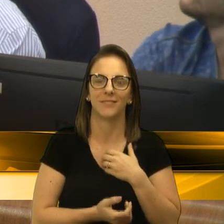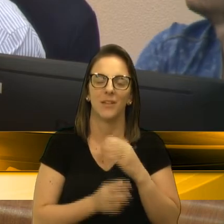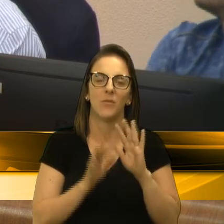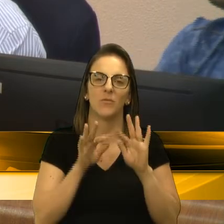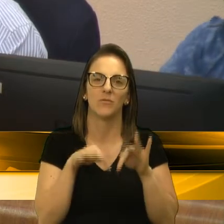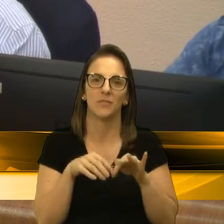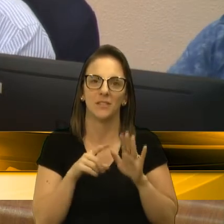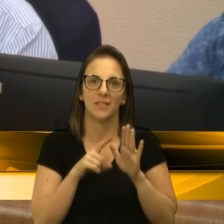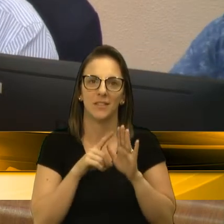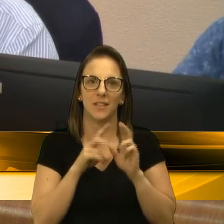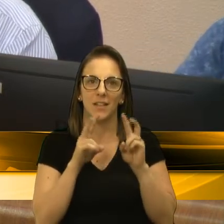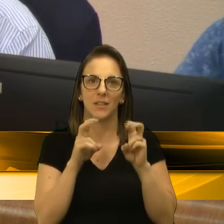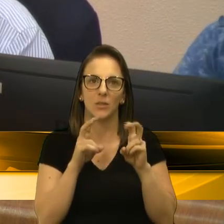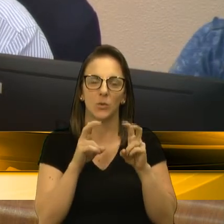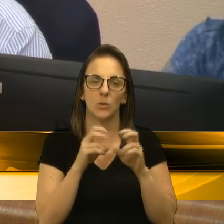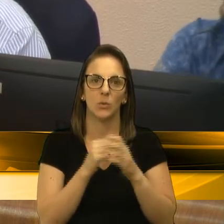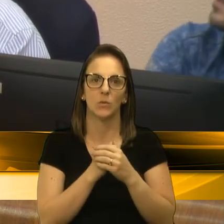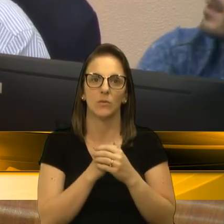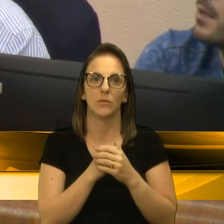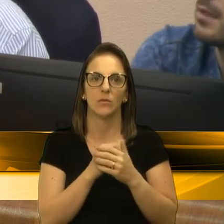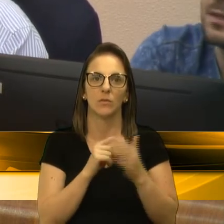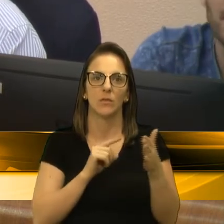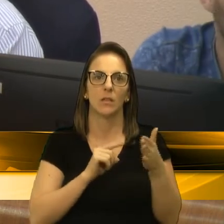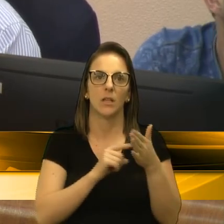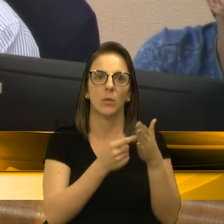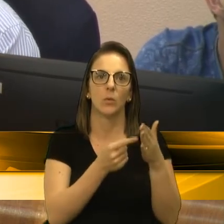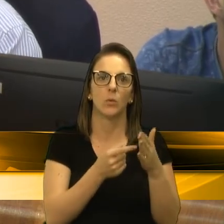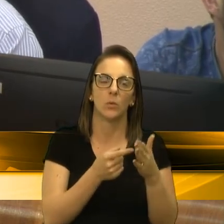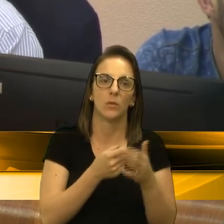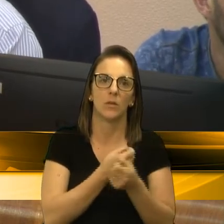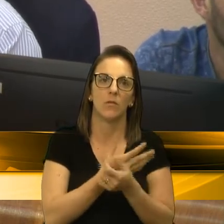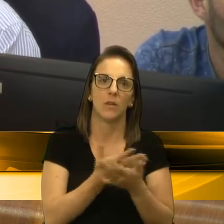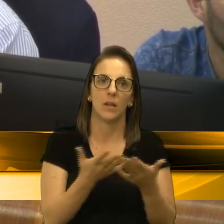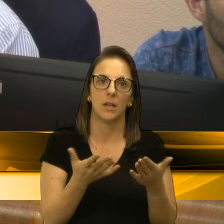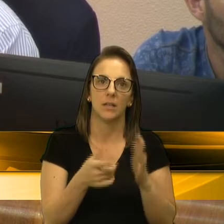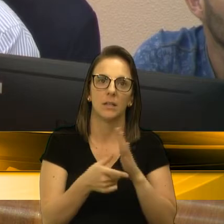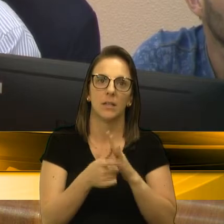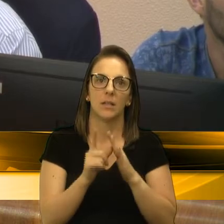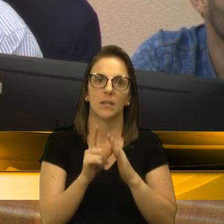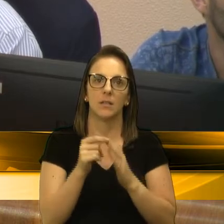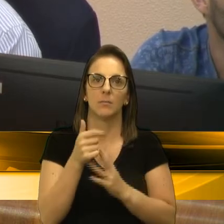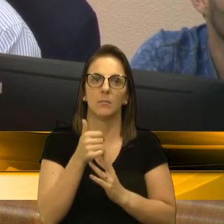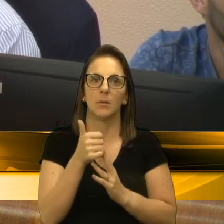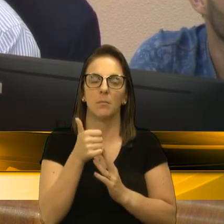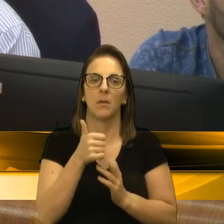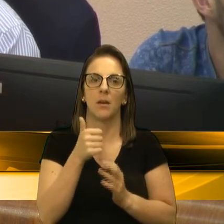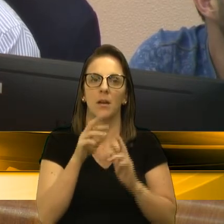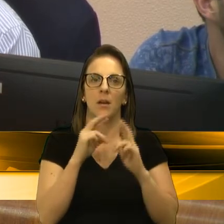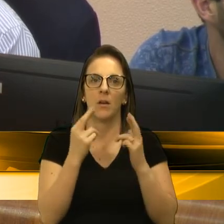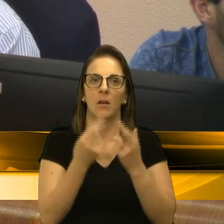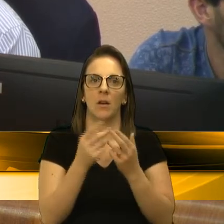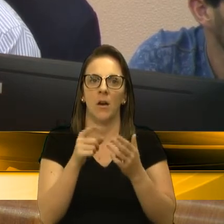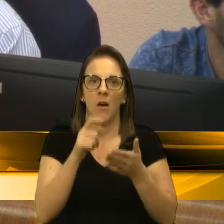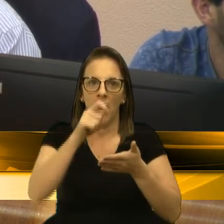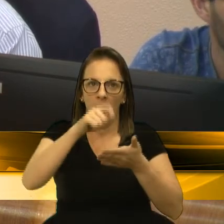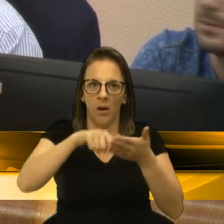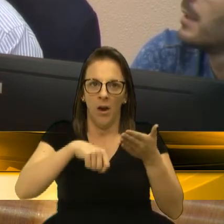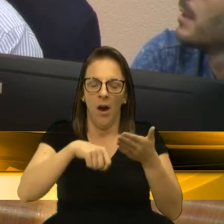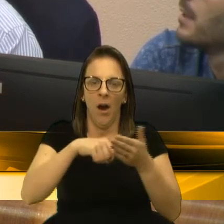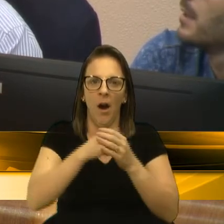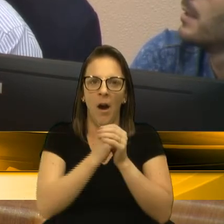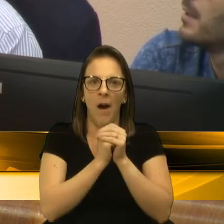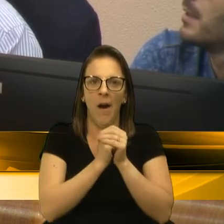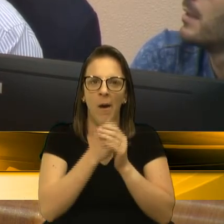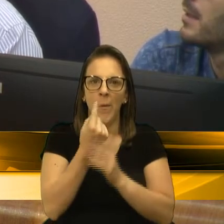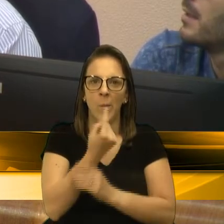a reunião dos aditamentos, a denúncia oferecida antes da primeira sessão subsequente ao seu protocolo e uma única denúncia seja a visão